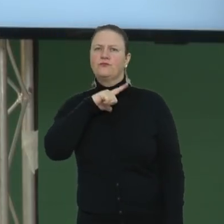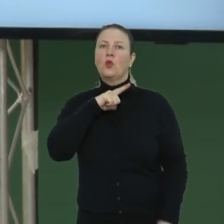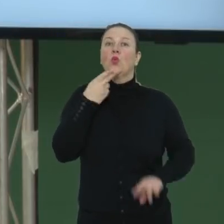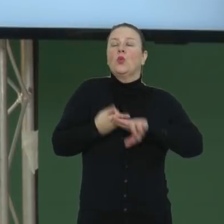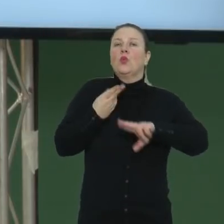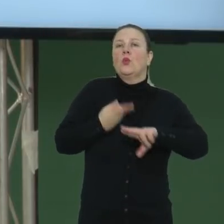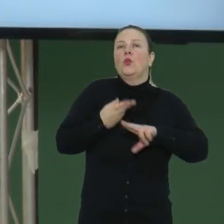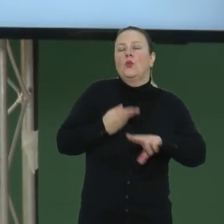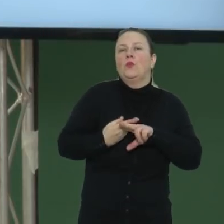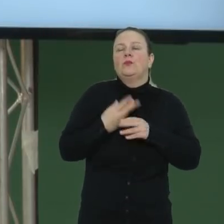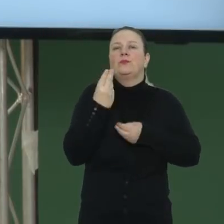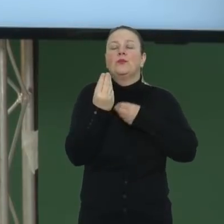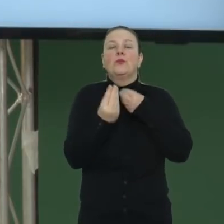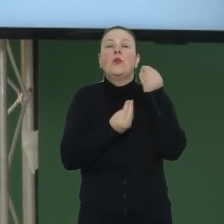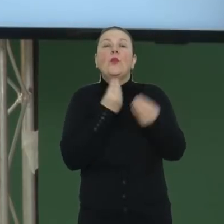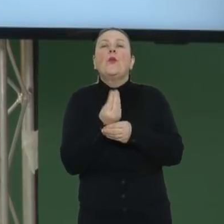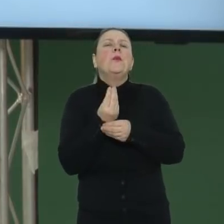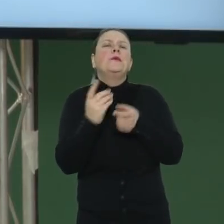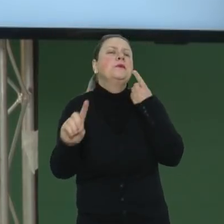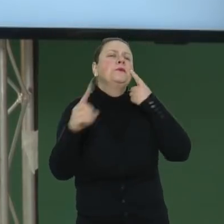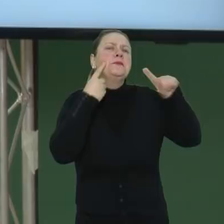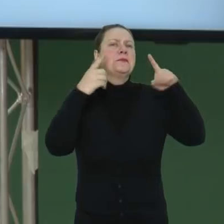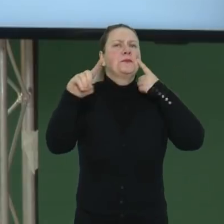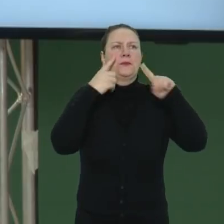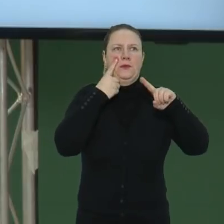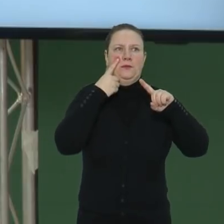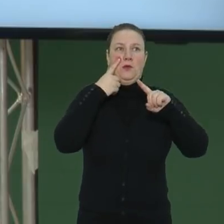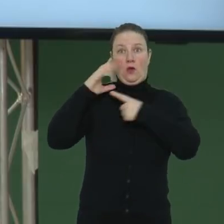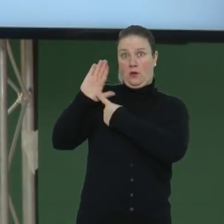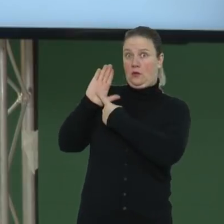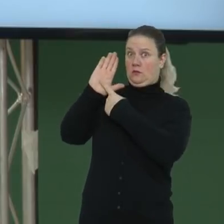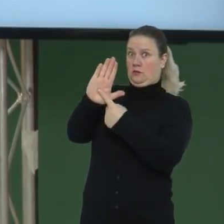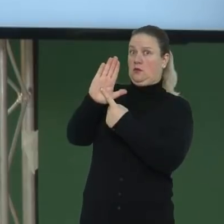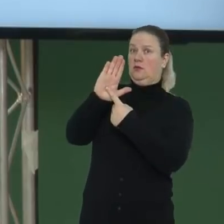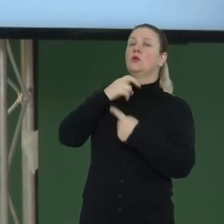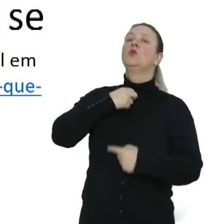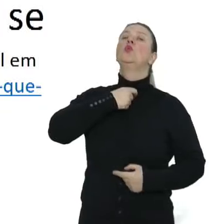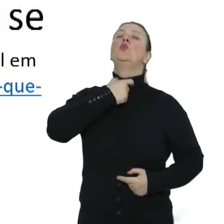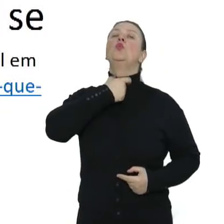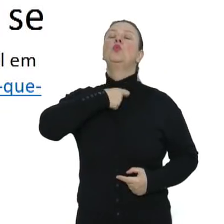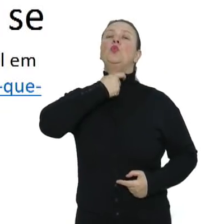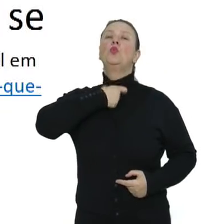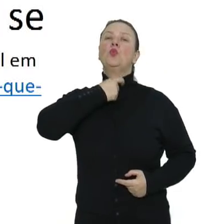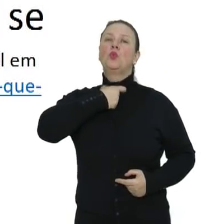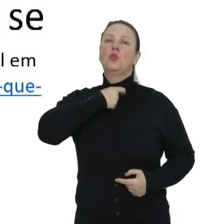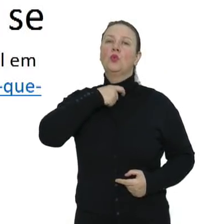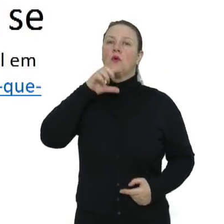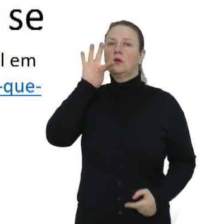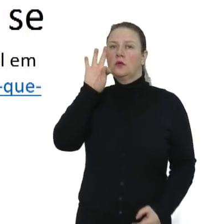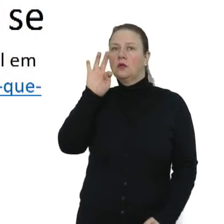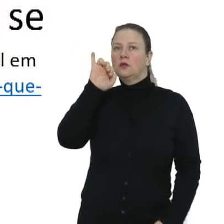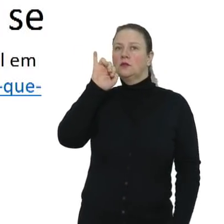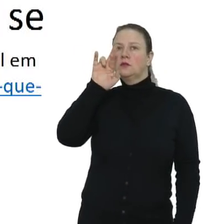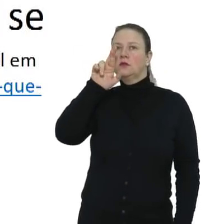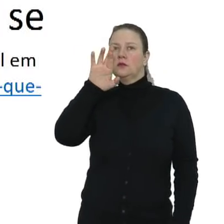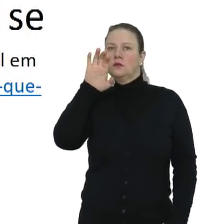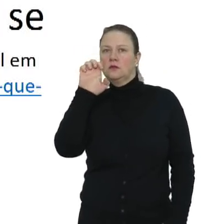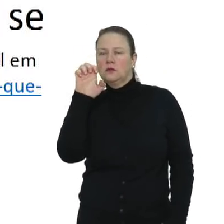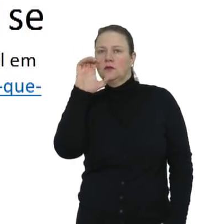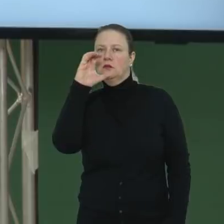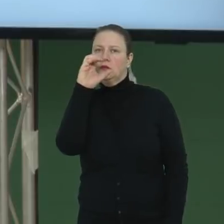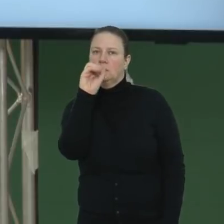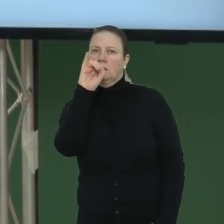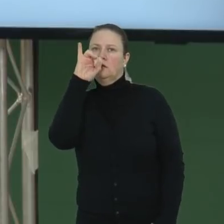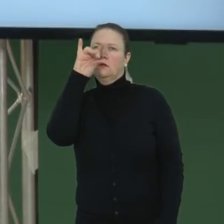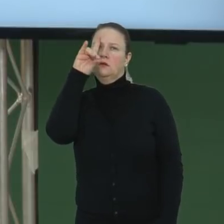certo? Como que acontece? Eu trouxe para vocês aqui uma imagem para vocês verificarem aonde que está essa glândula tireoide lá no pescoço. Então, quando